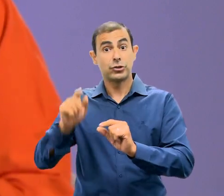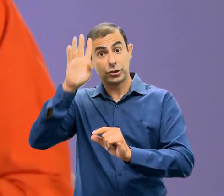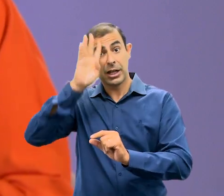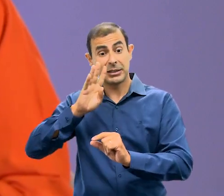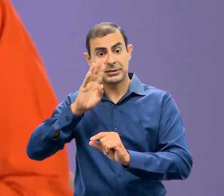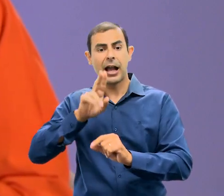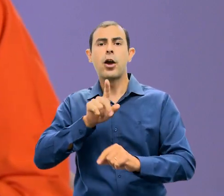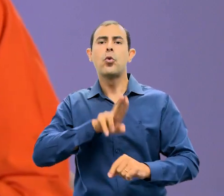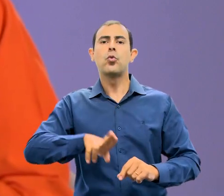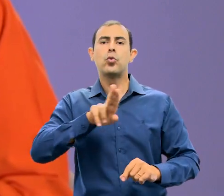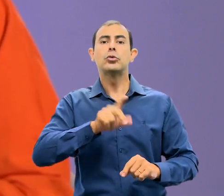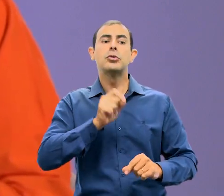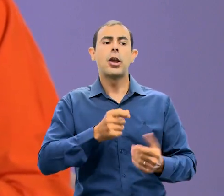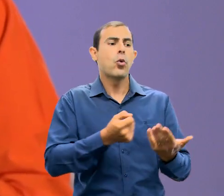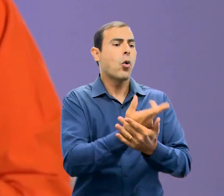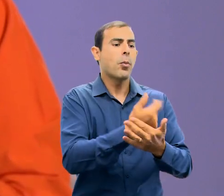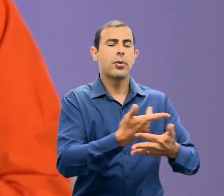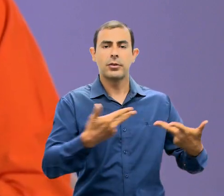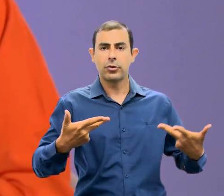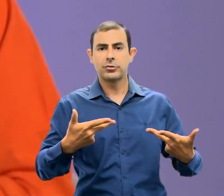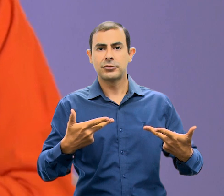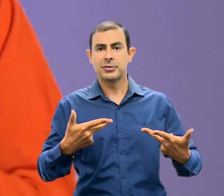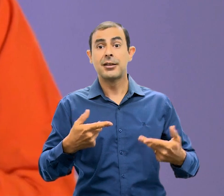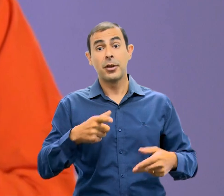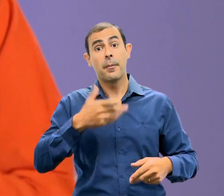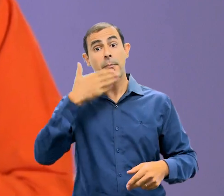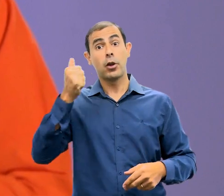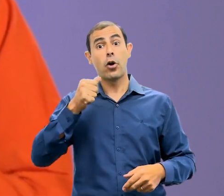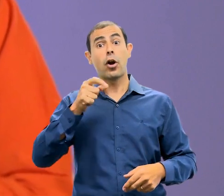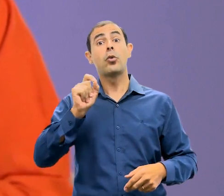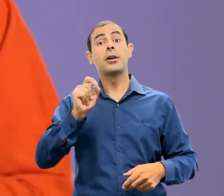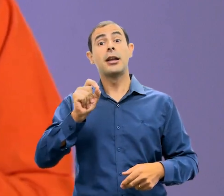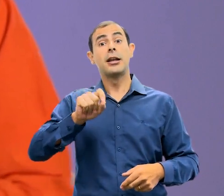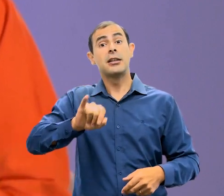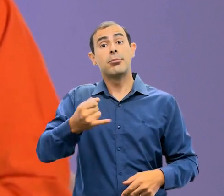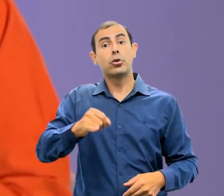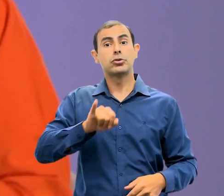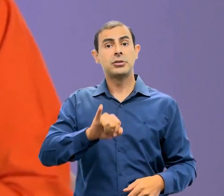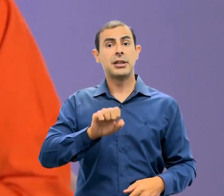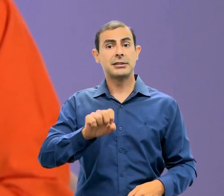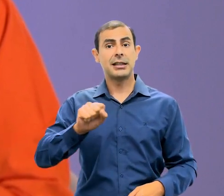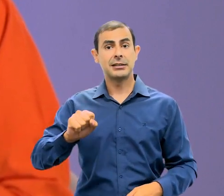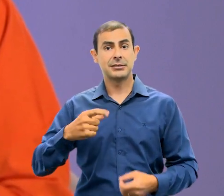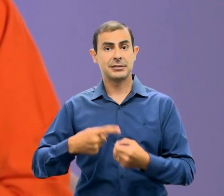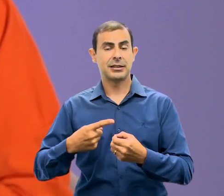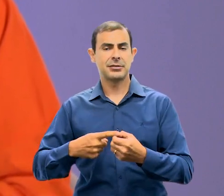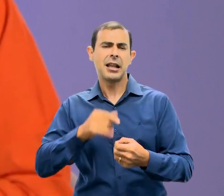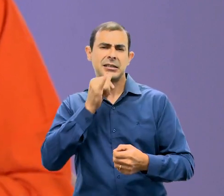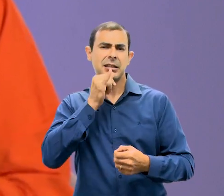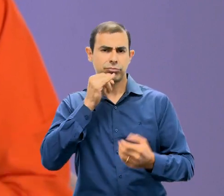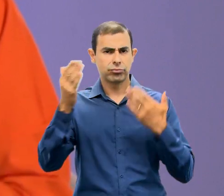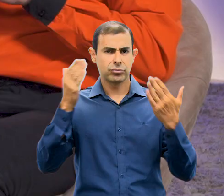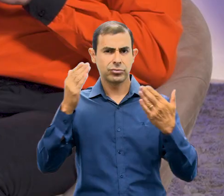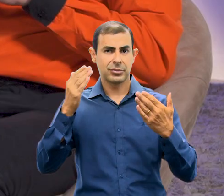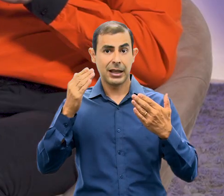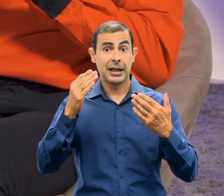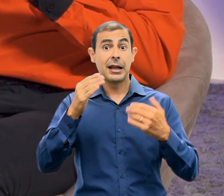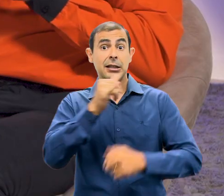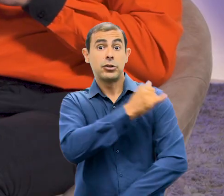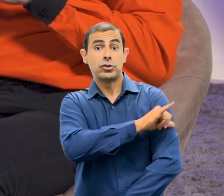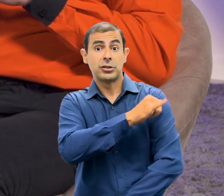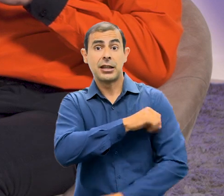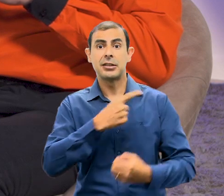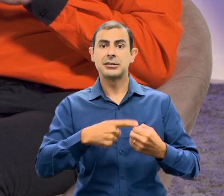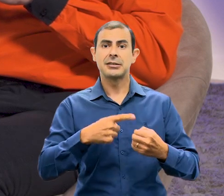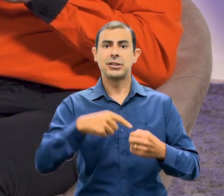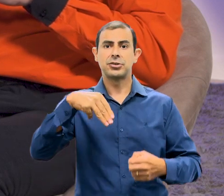exemplo, o ISS da cidade, que é o Imposto sobre Serviço. Pegando um exemplo clássico, a cidade de Maricá, no Rio de Janeiro, ela